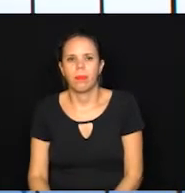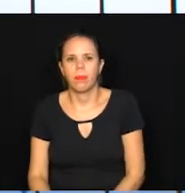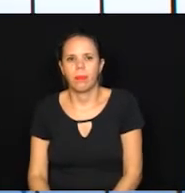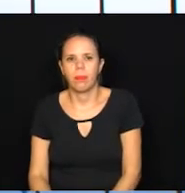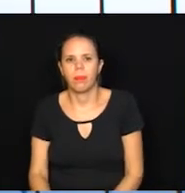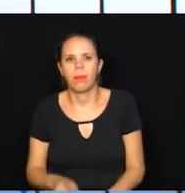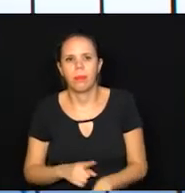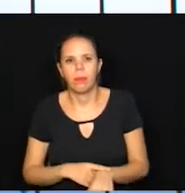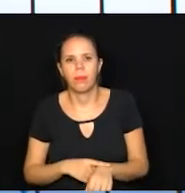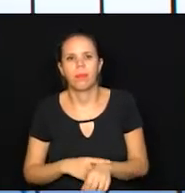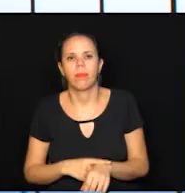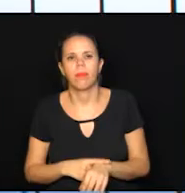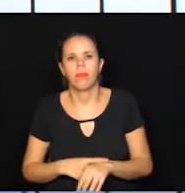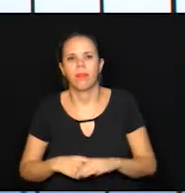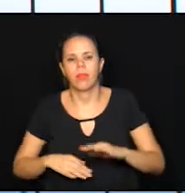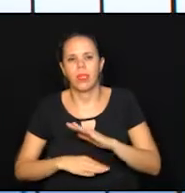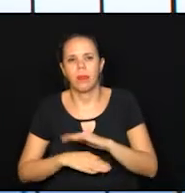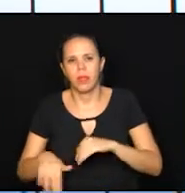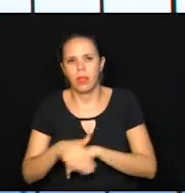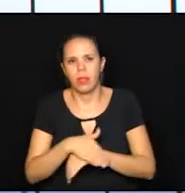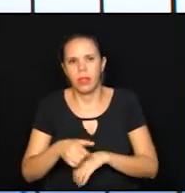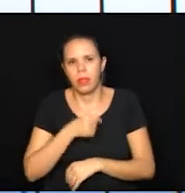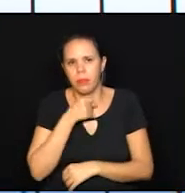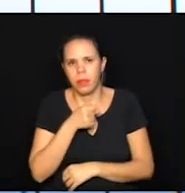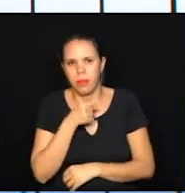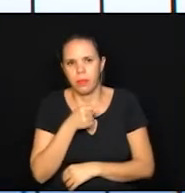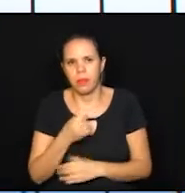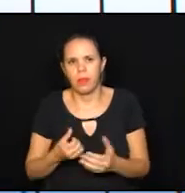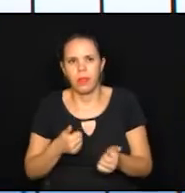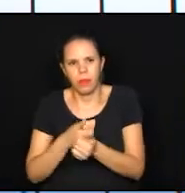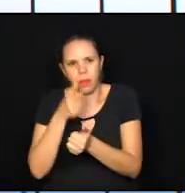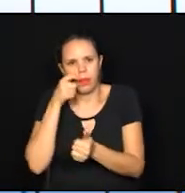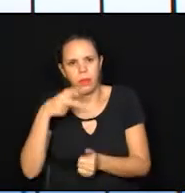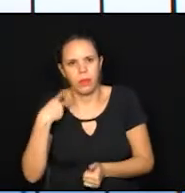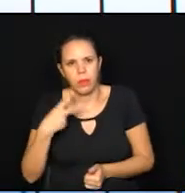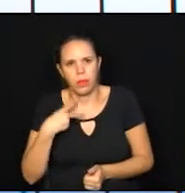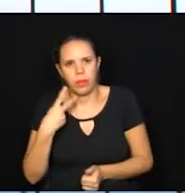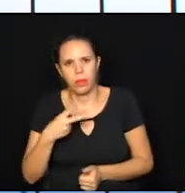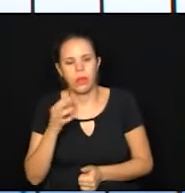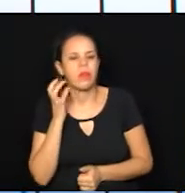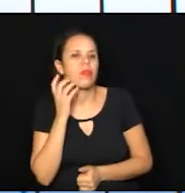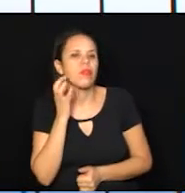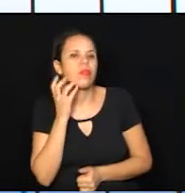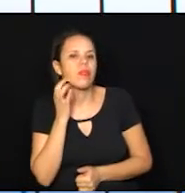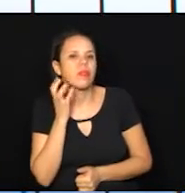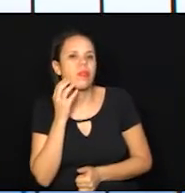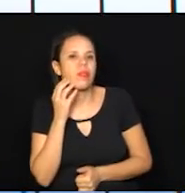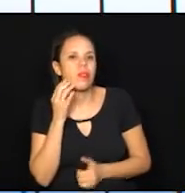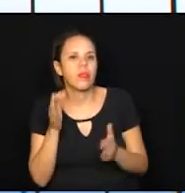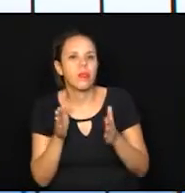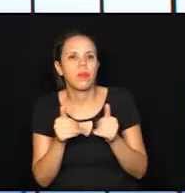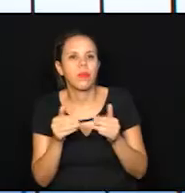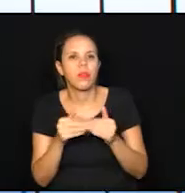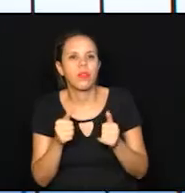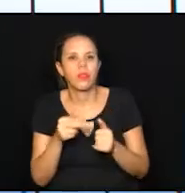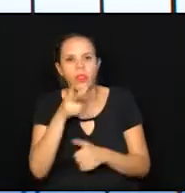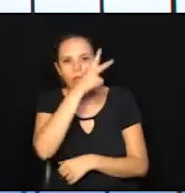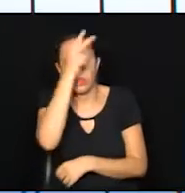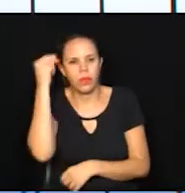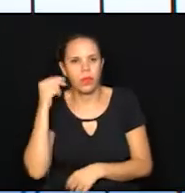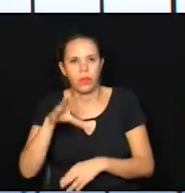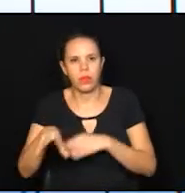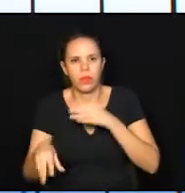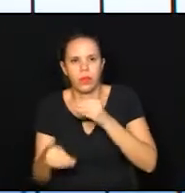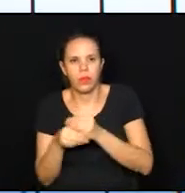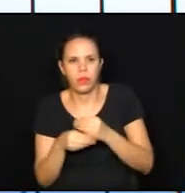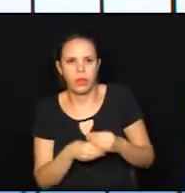Momento de Câmara nas ruas e a nossa reportagem acompanhou o vereador Igor Diego, que pede à Prefeitura a